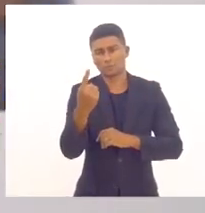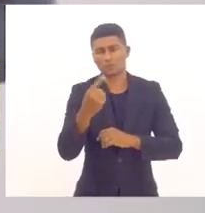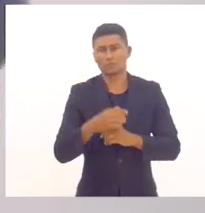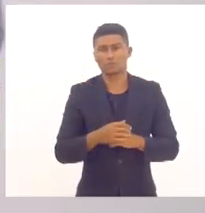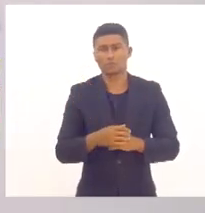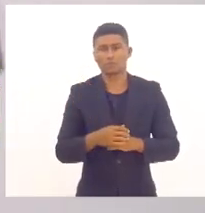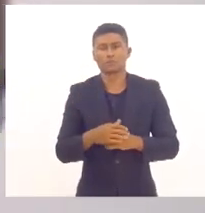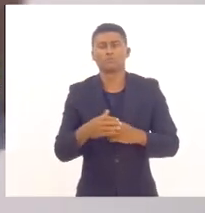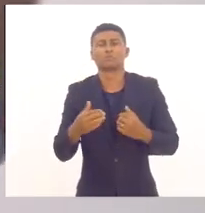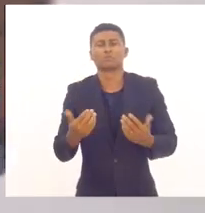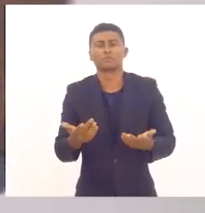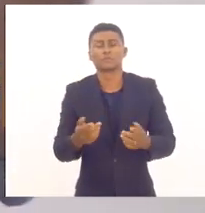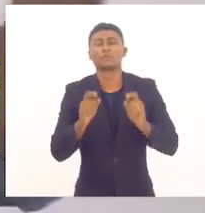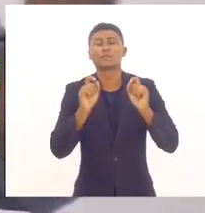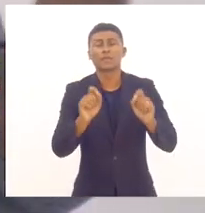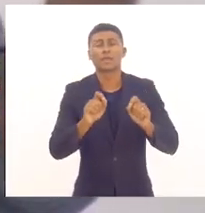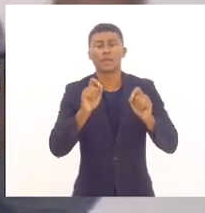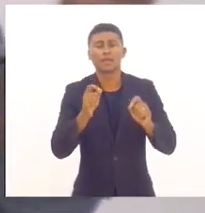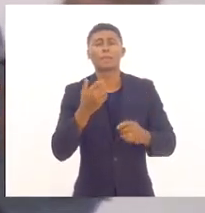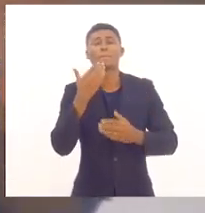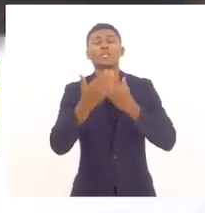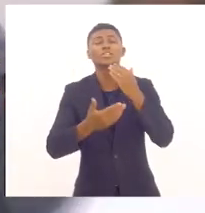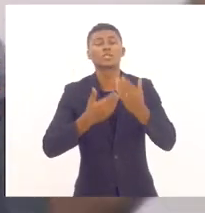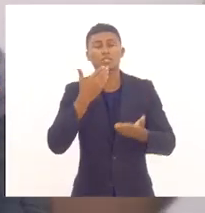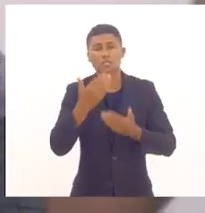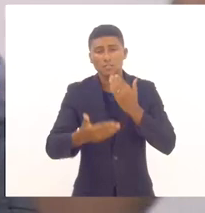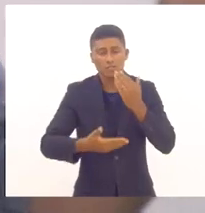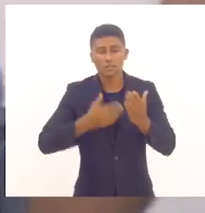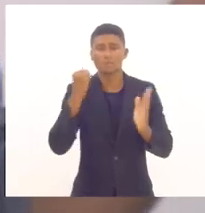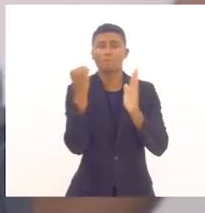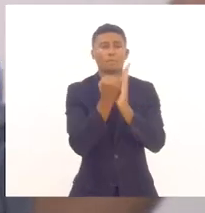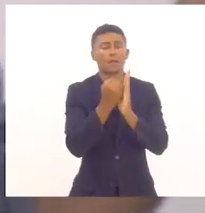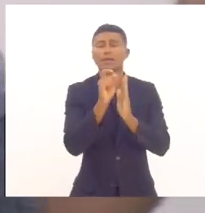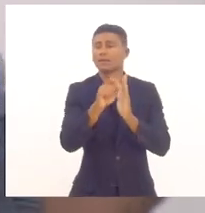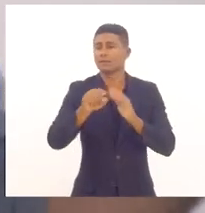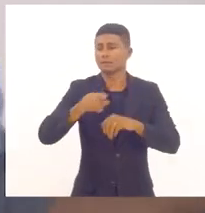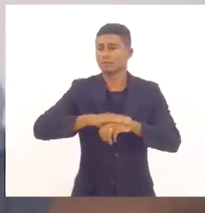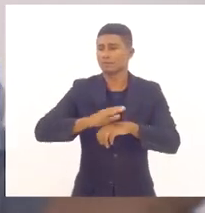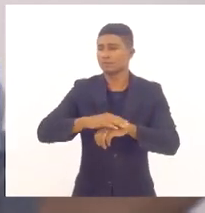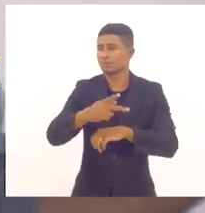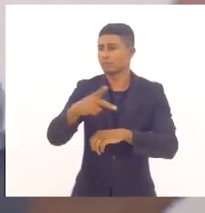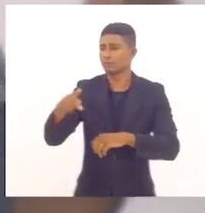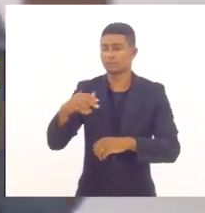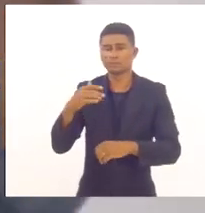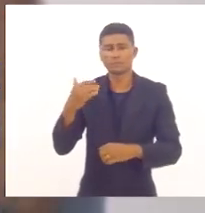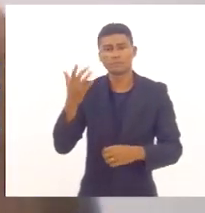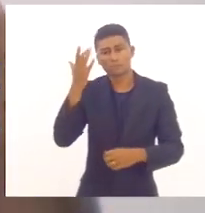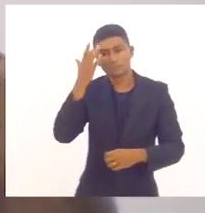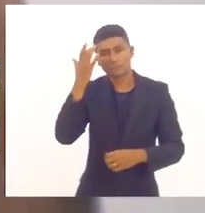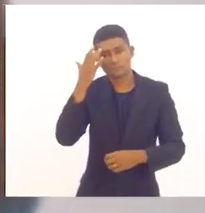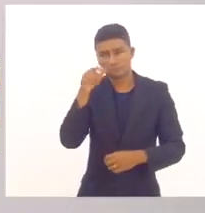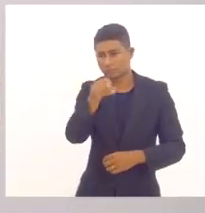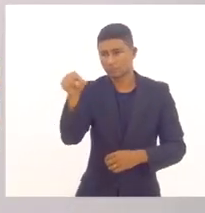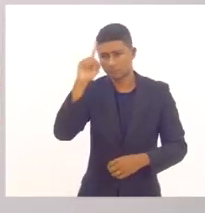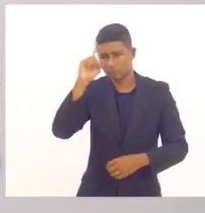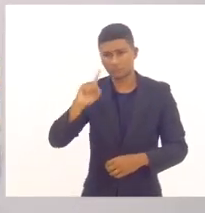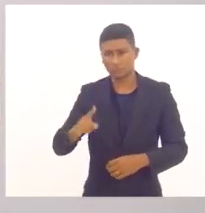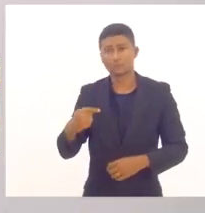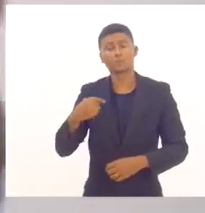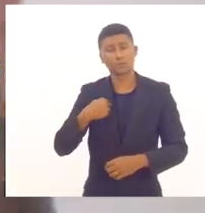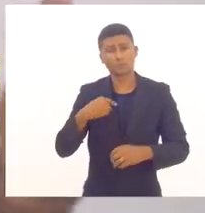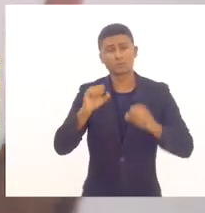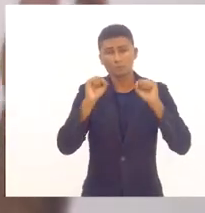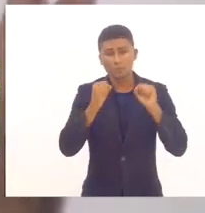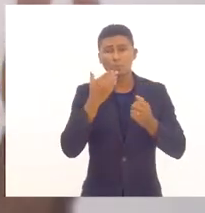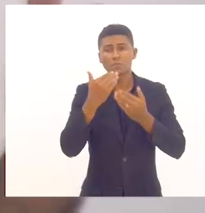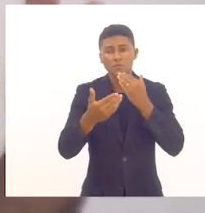tem a legitimidade para pedir o reconhecimento do patrimônio. E talvez o mestre Mulato não tenha, o mestre Robert não sabe, que eu, como detentor, posso solicitar e nem precisar